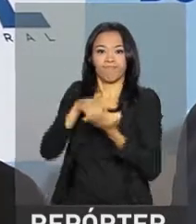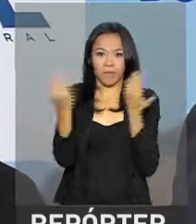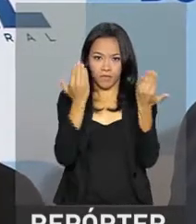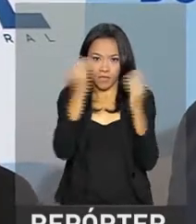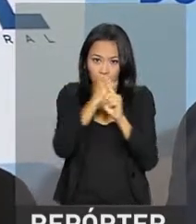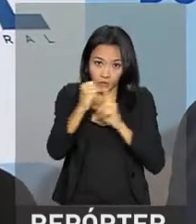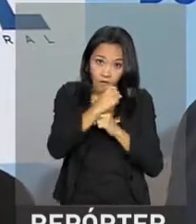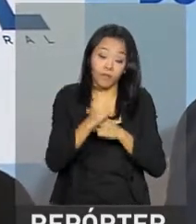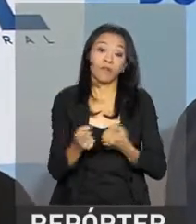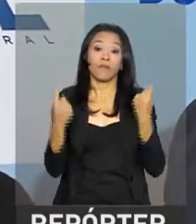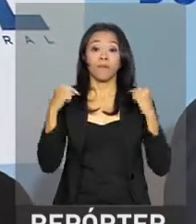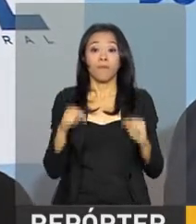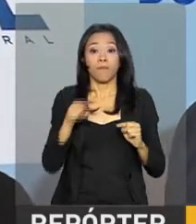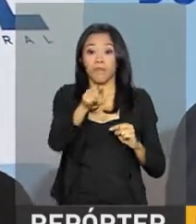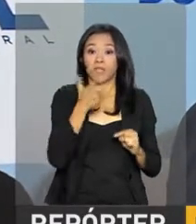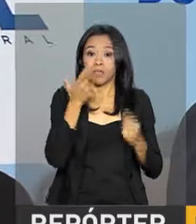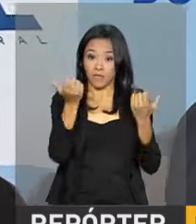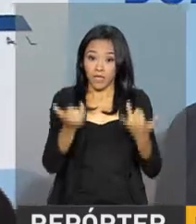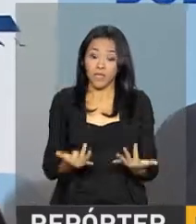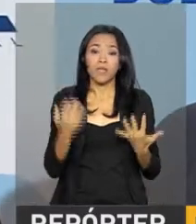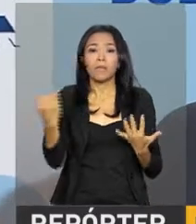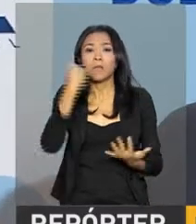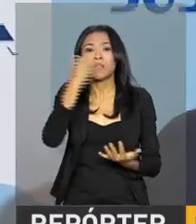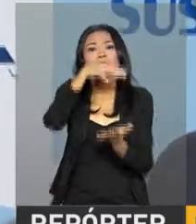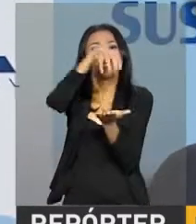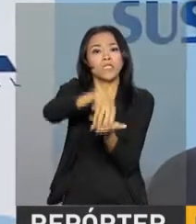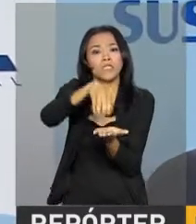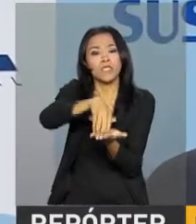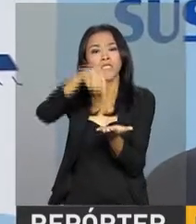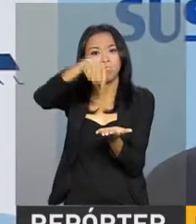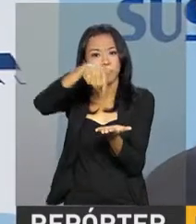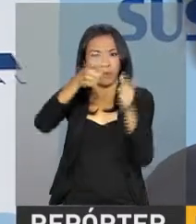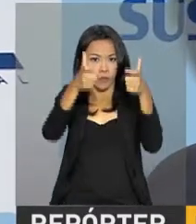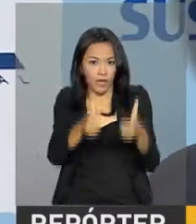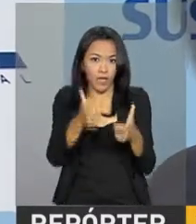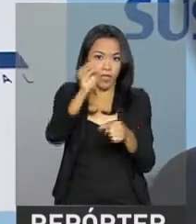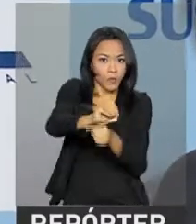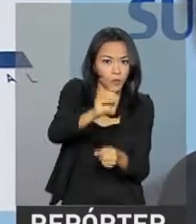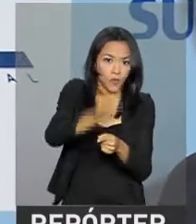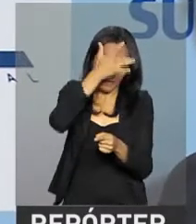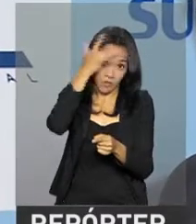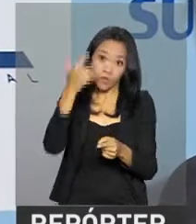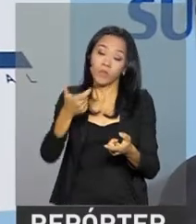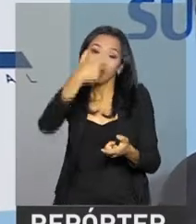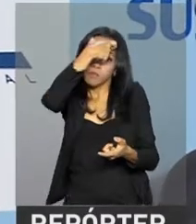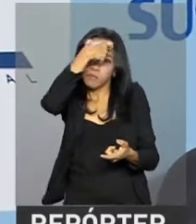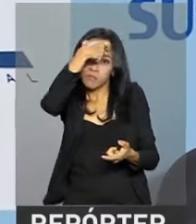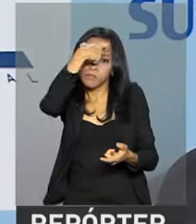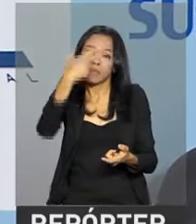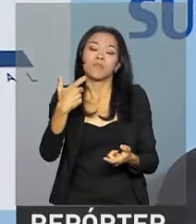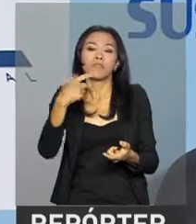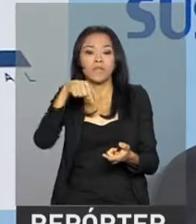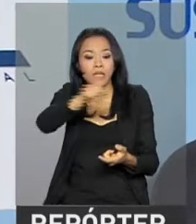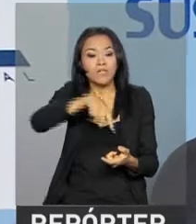importantes na ampliação de residências terapêuticas, da desospitalização, desinstitucionalização